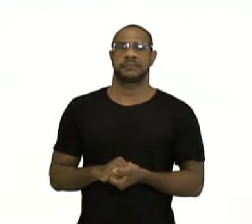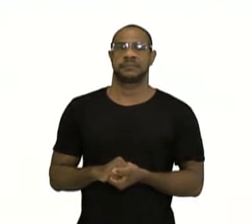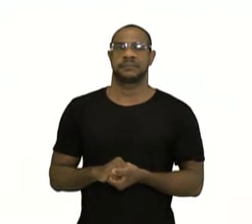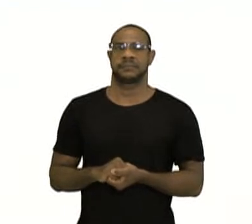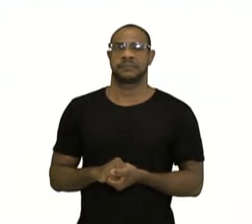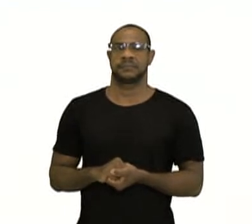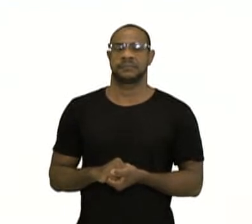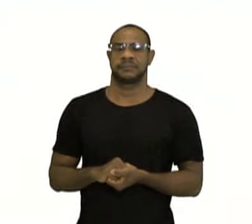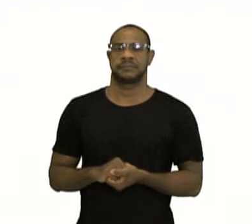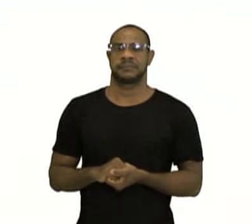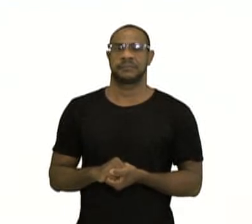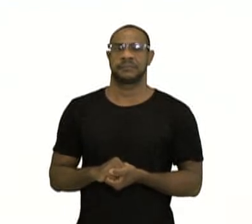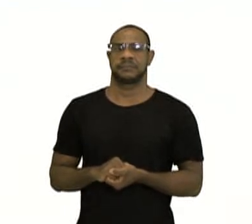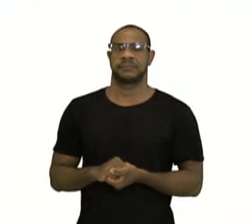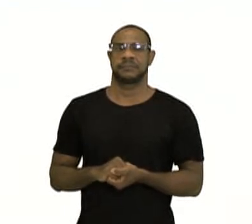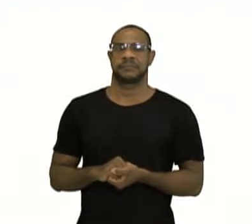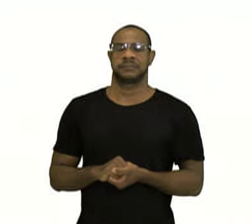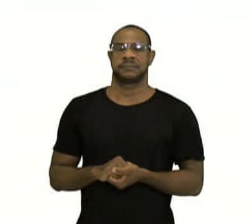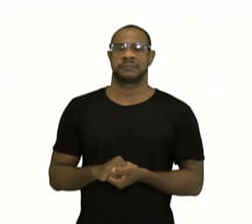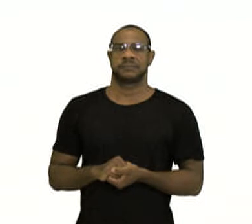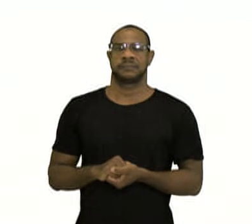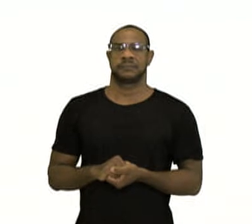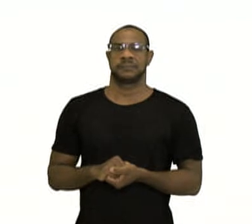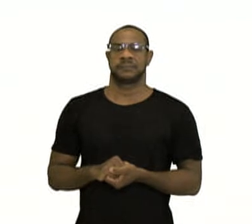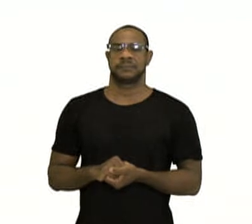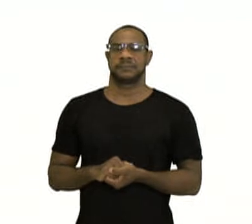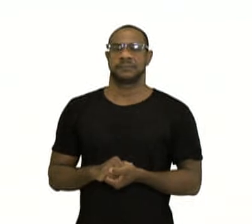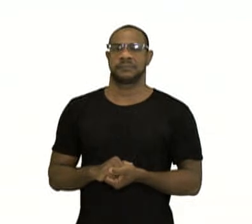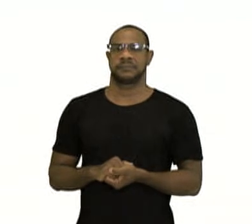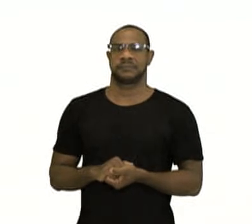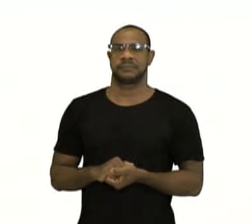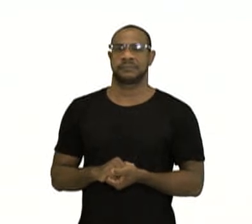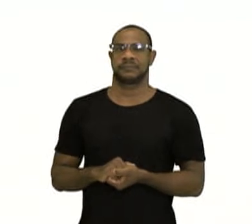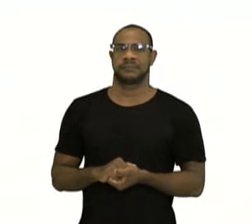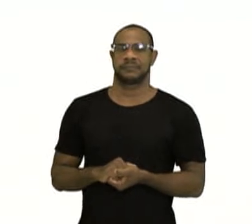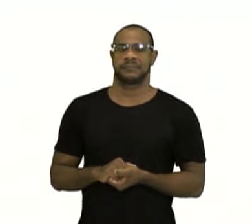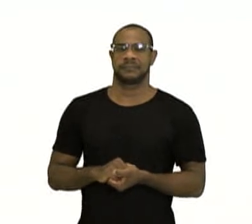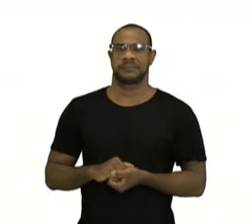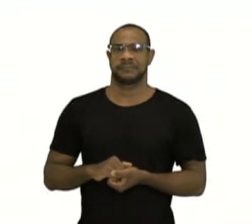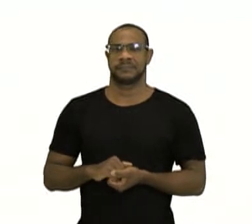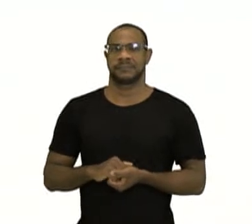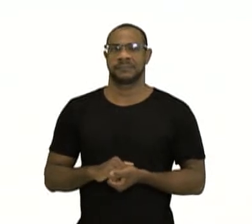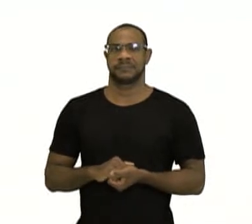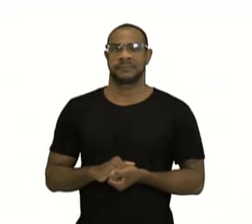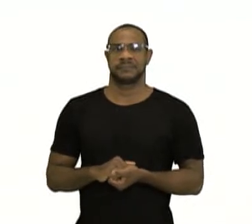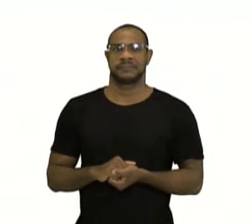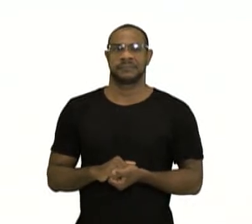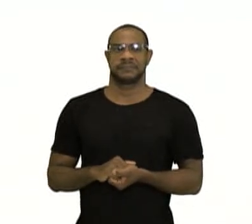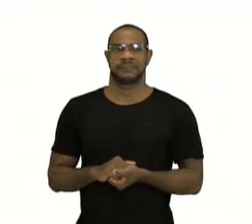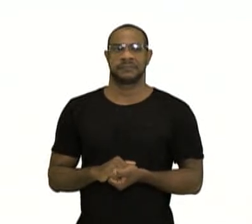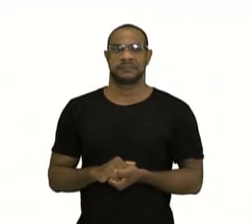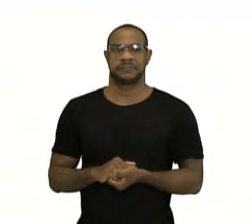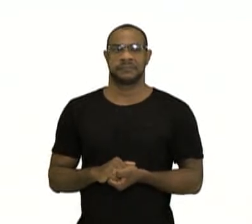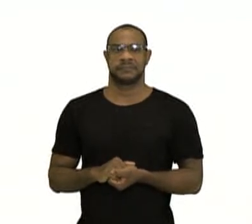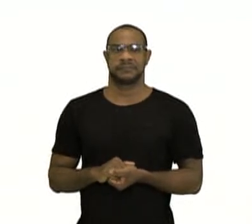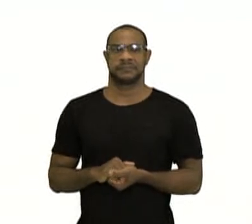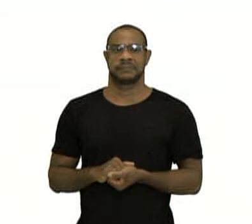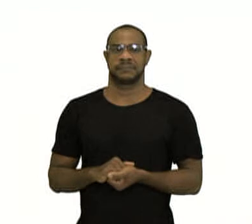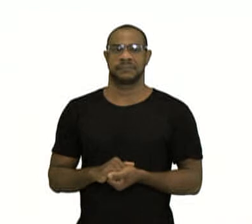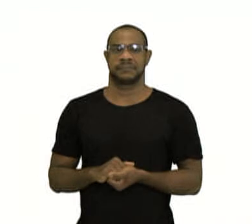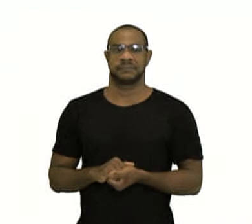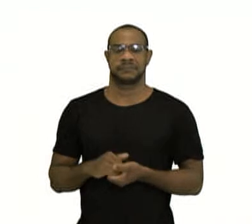é. Desde então, é, sou e somos. E por amor serei, serás e